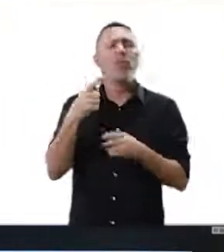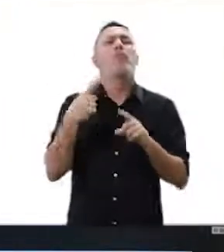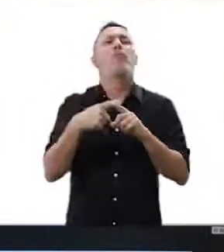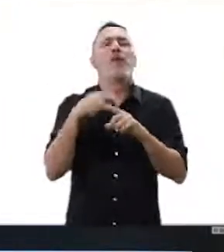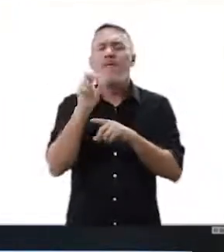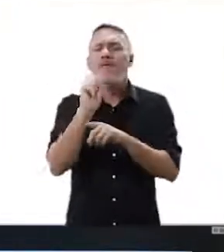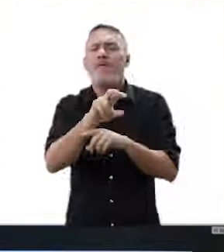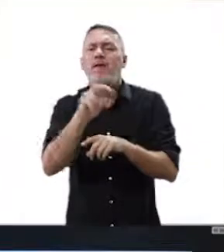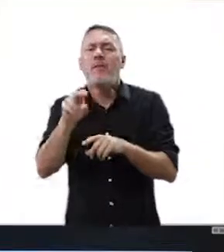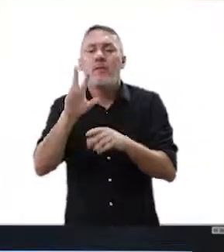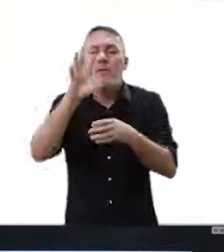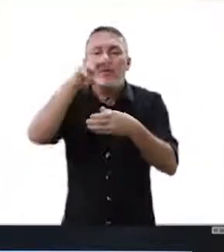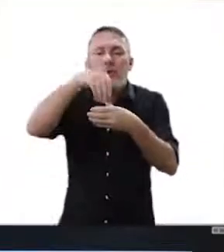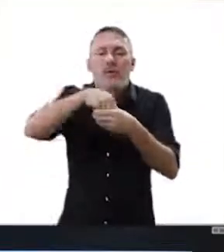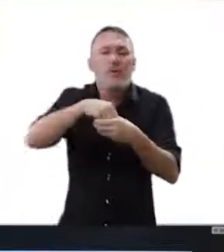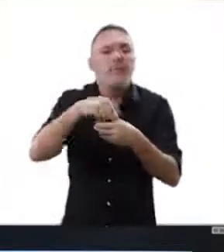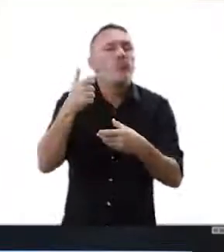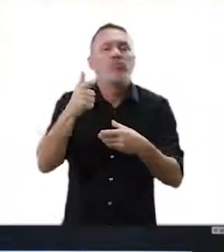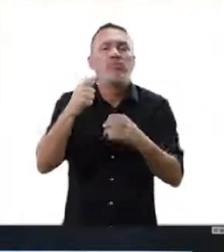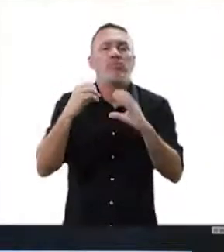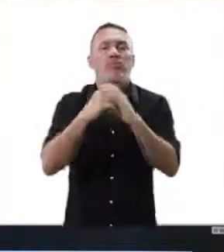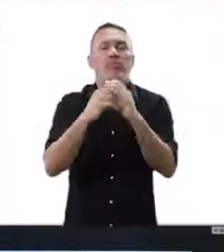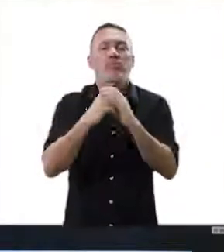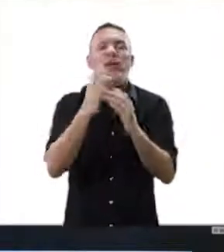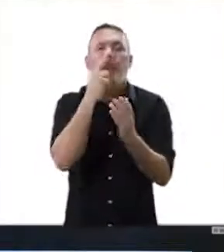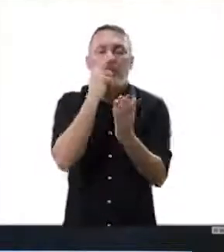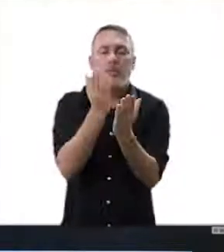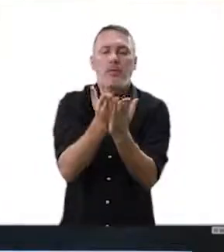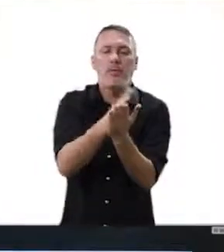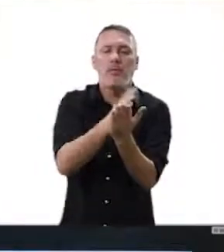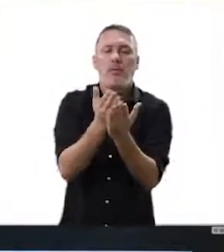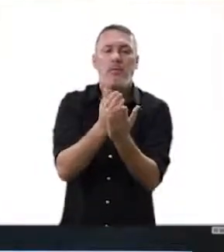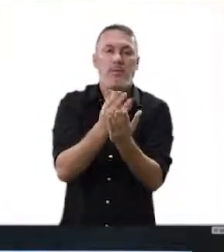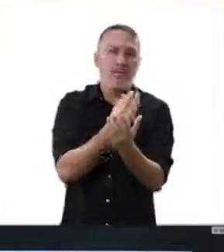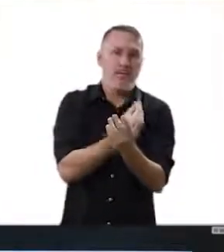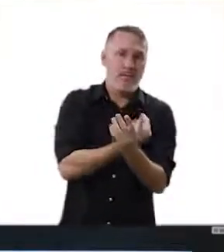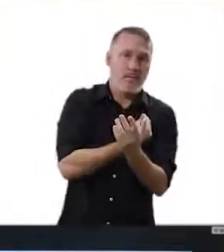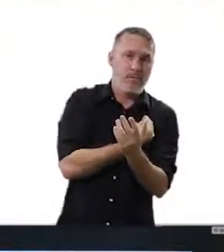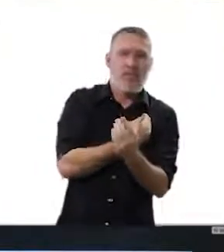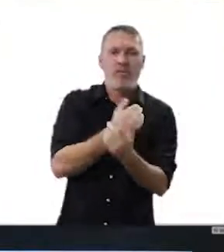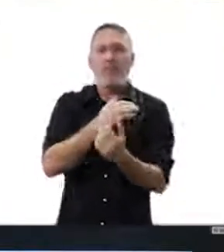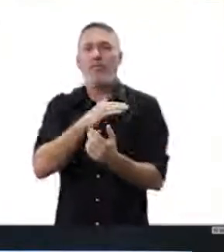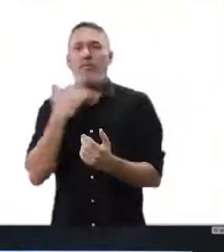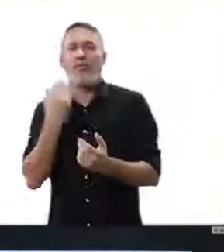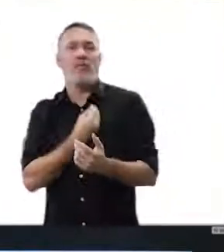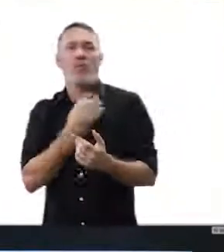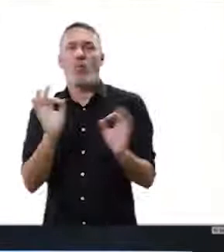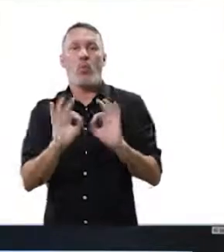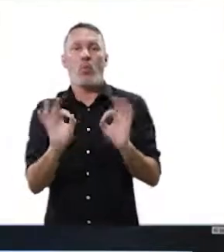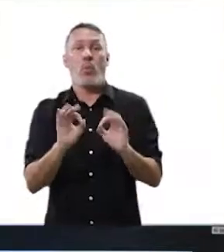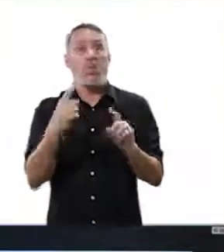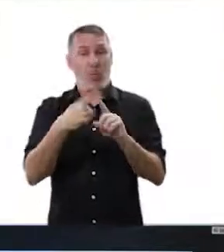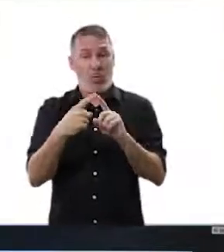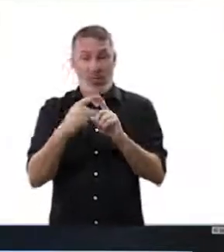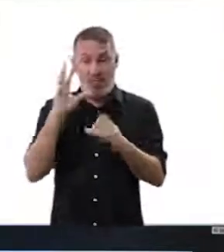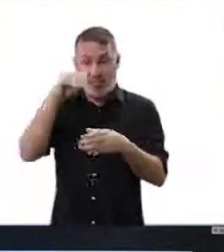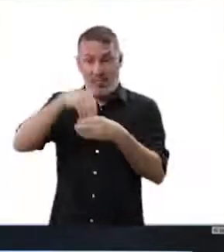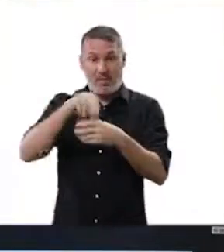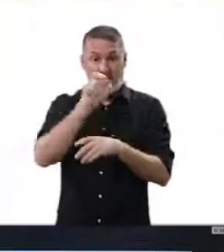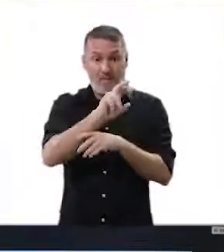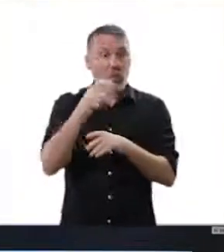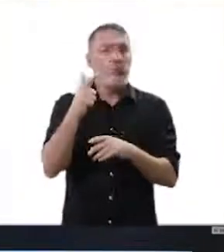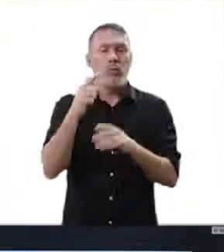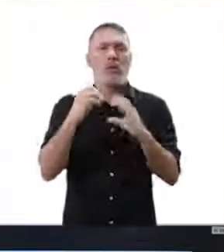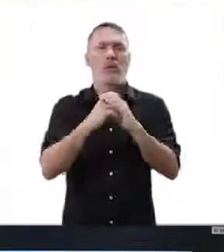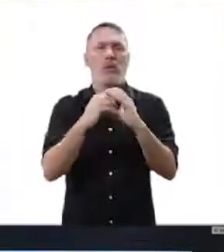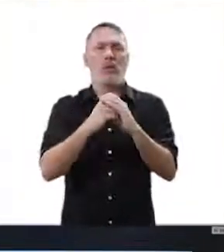vivo e o não vivo. Porque por mais que eles não tenham células, eles apresentam uma estrutura, uma